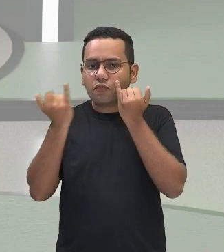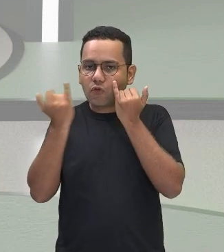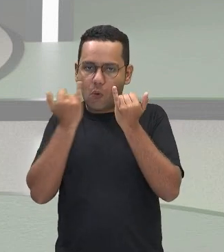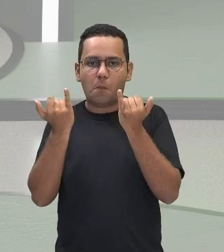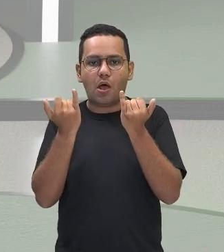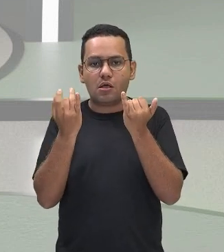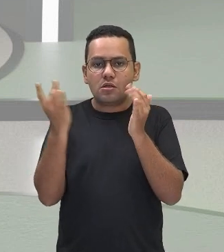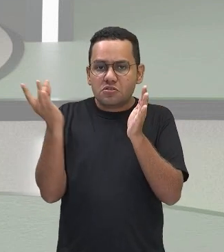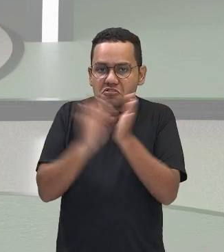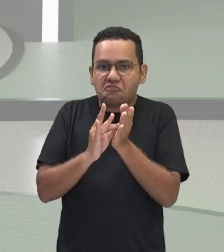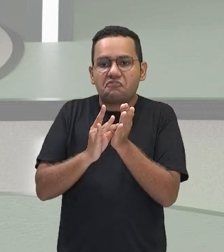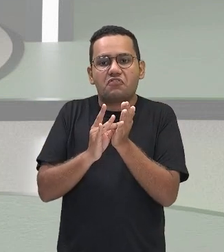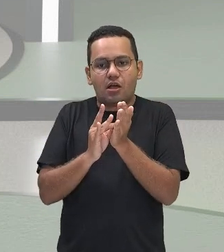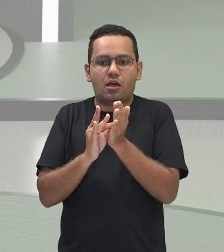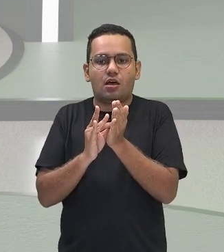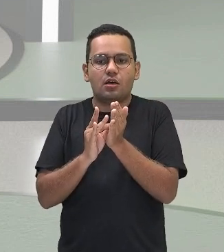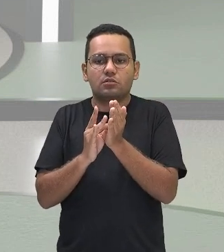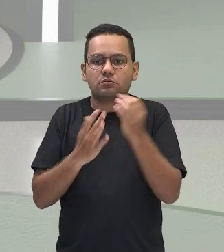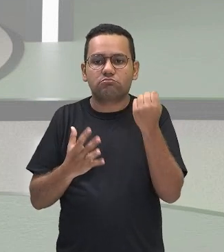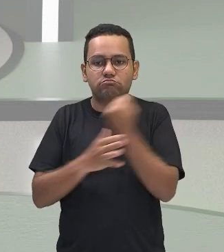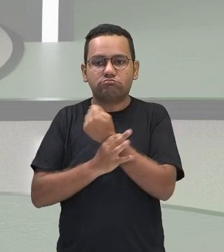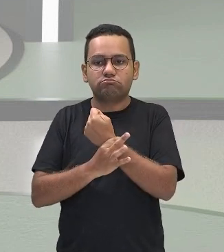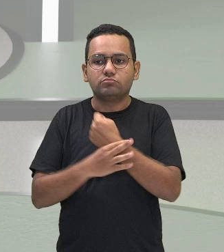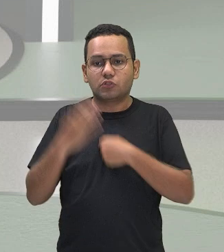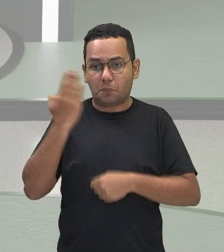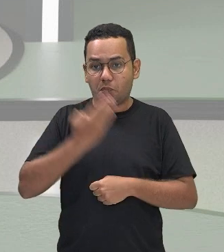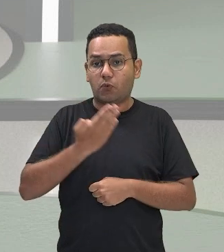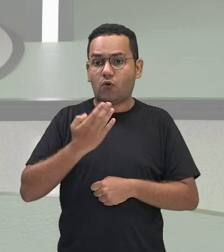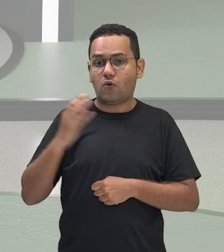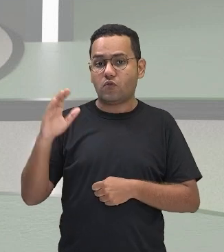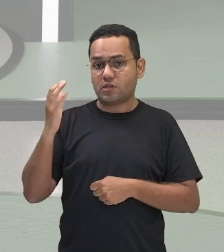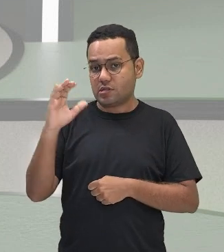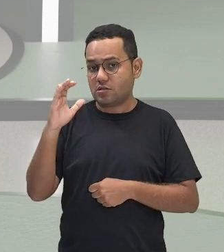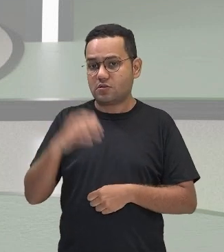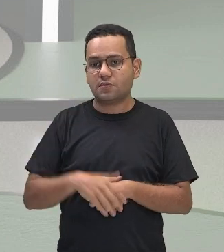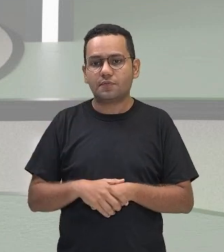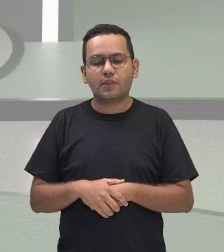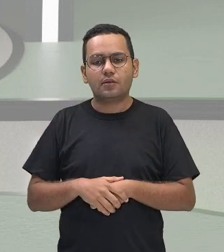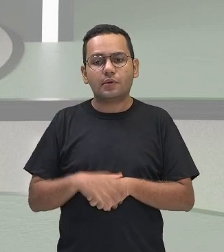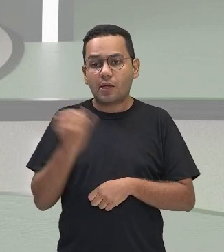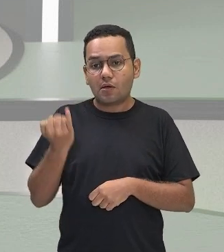e cientificamente embasadas. É importante conhecer esses conceitos para que a